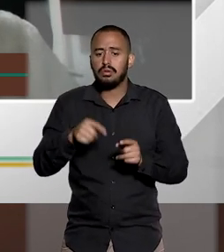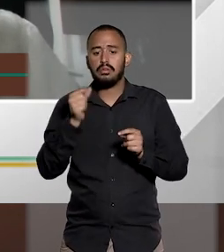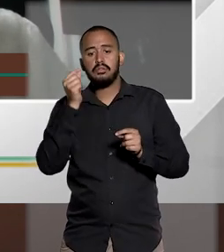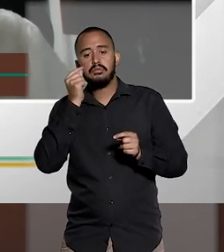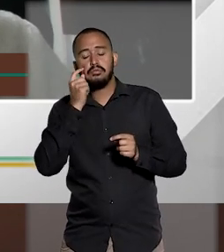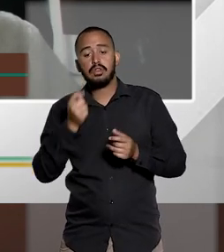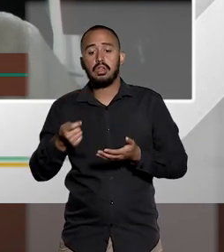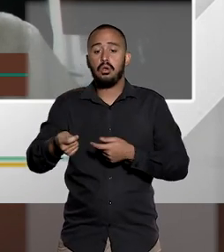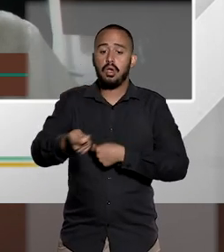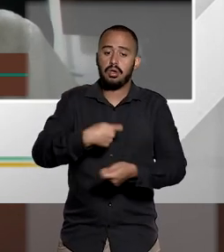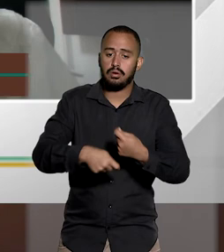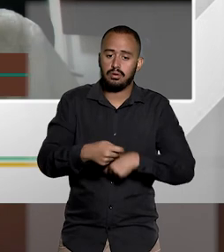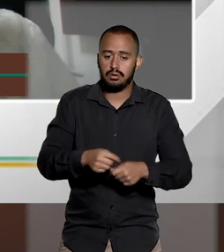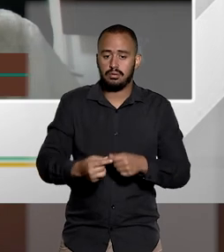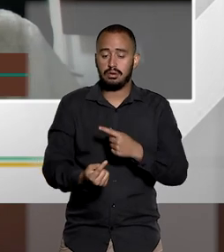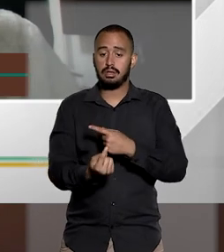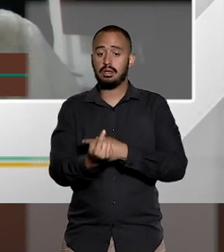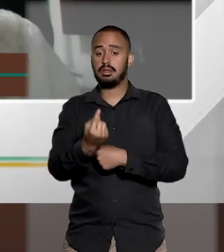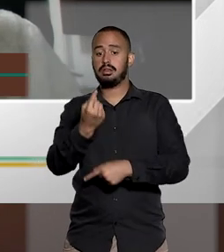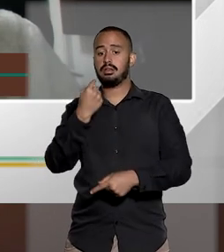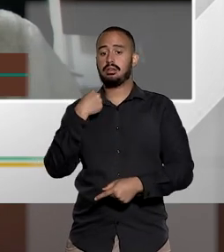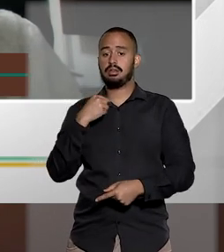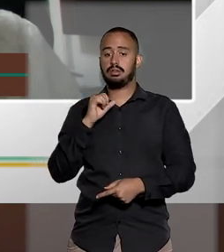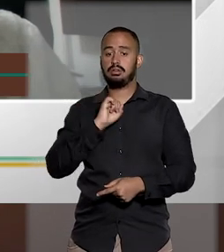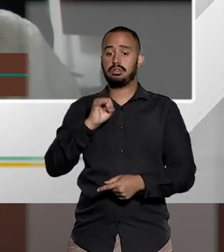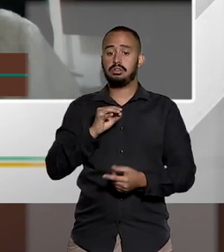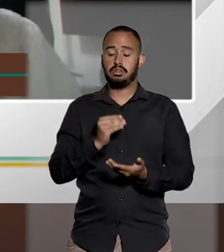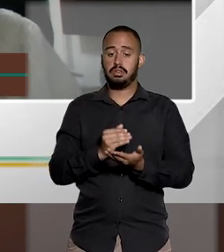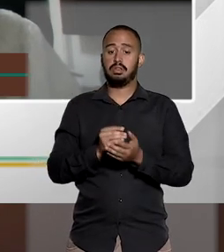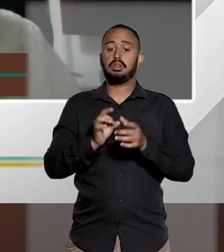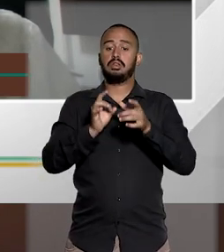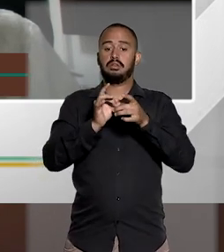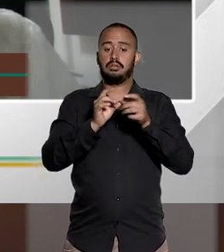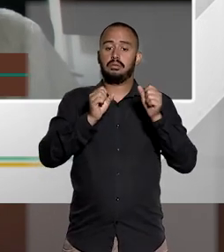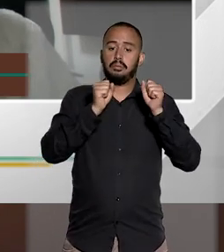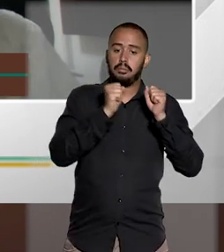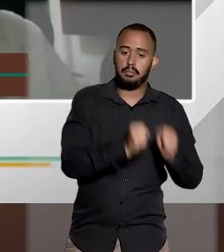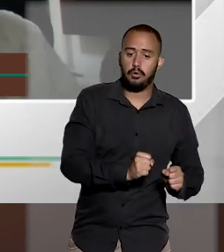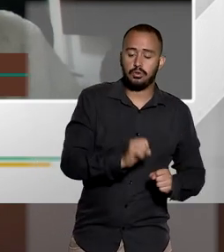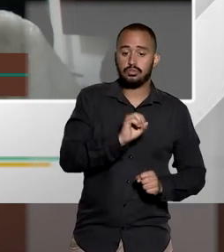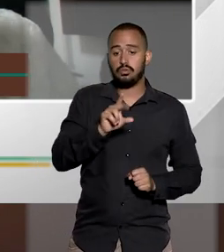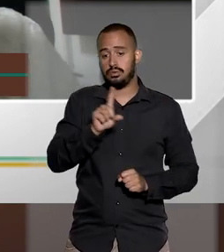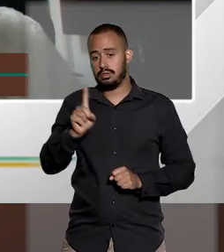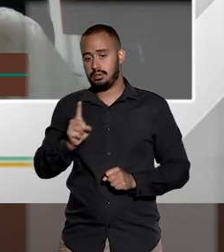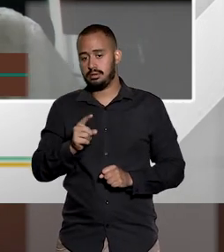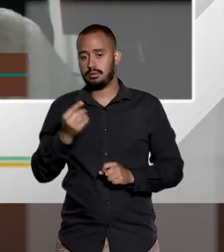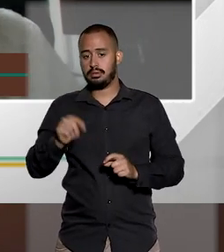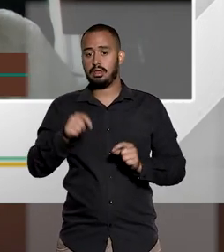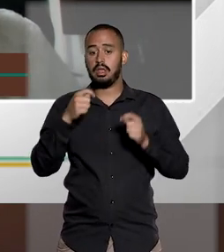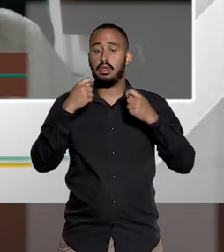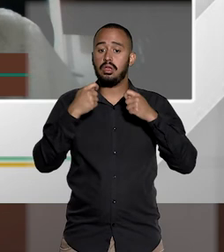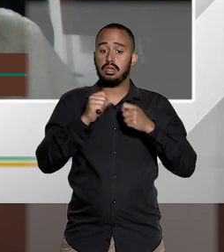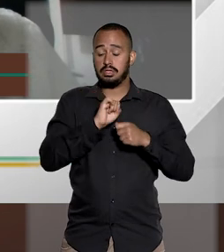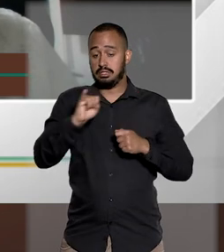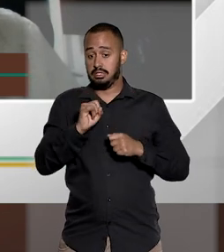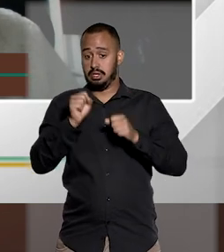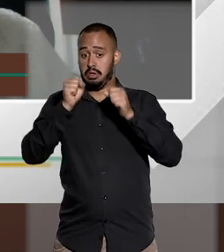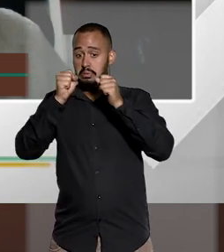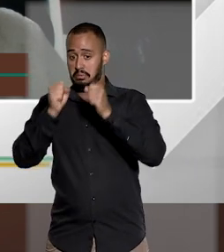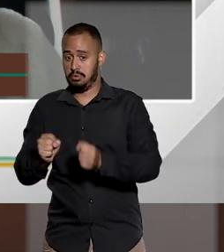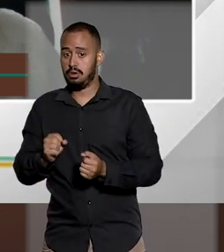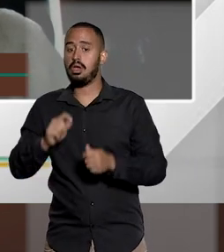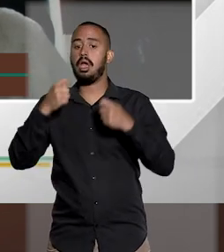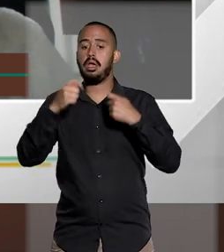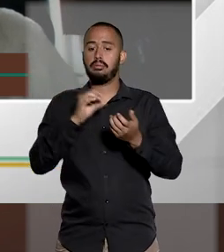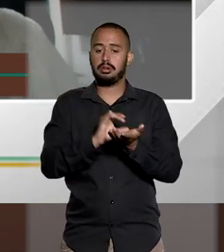as repercussões, antes de decidir se invalida ou não. E invalidando, ela tem que indenizar o